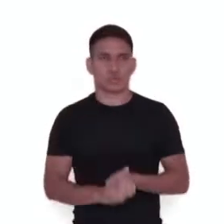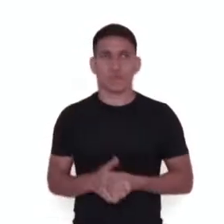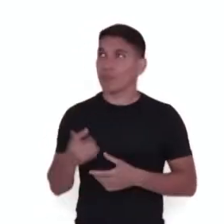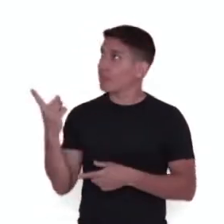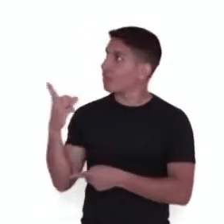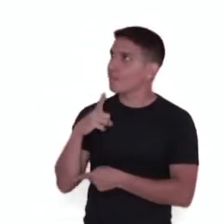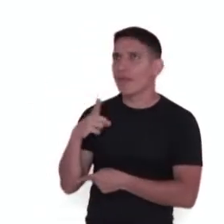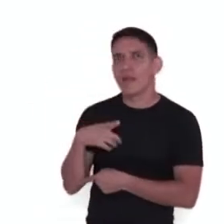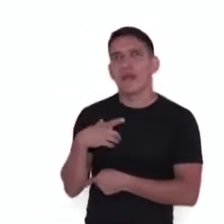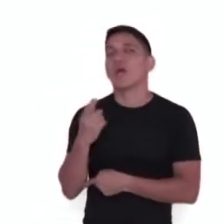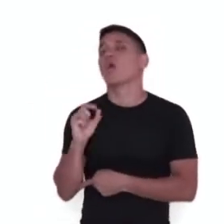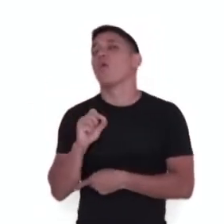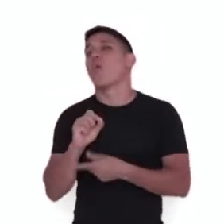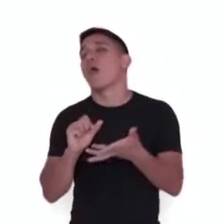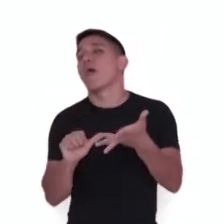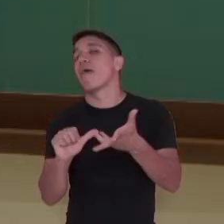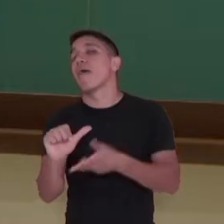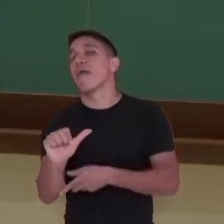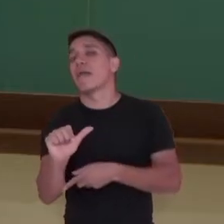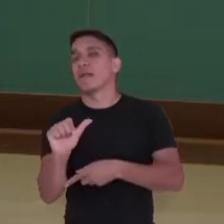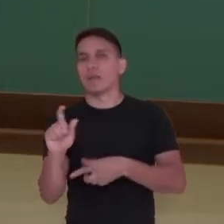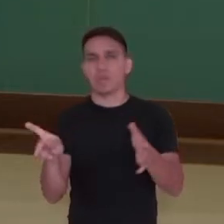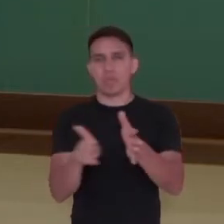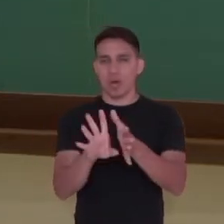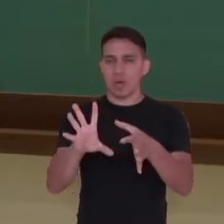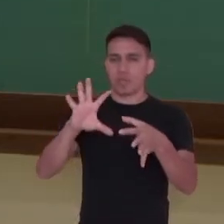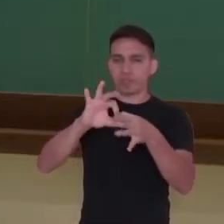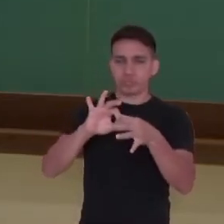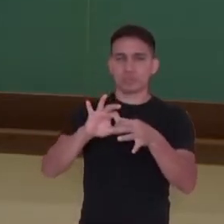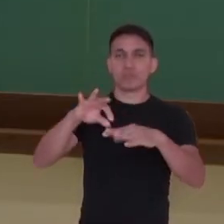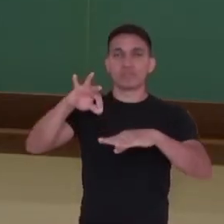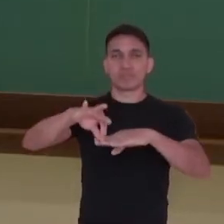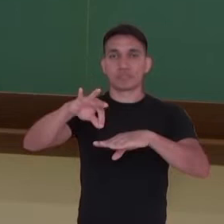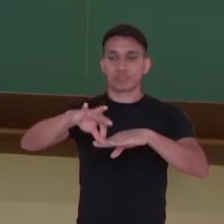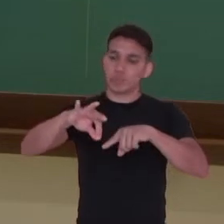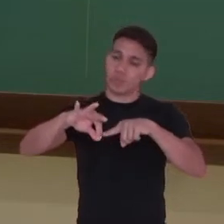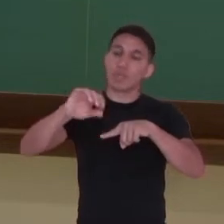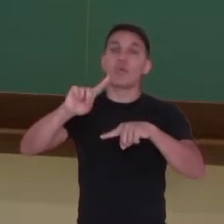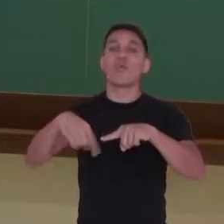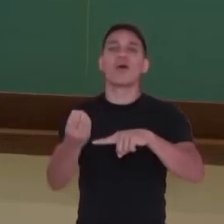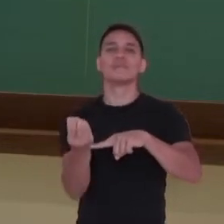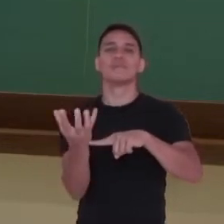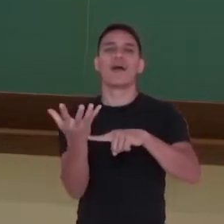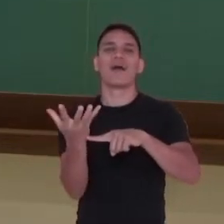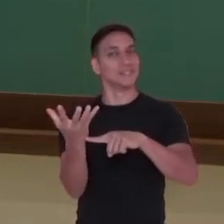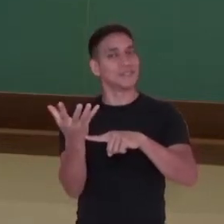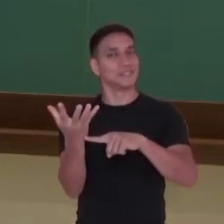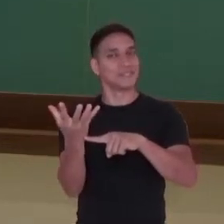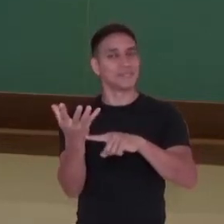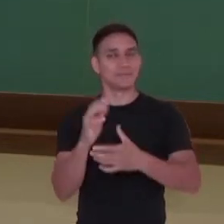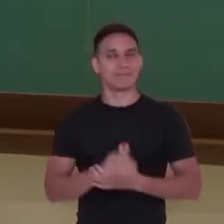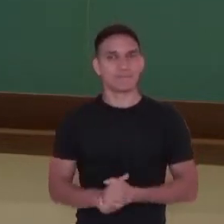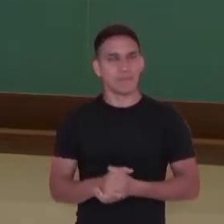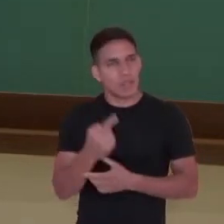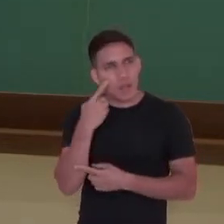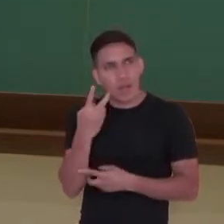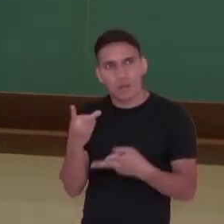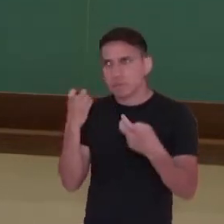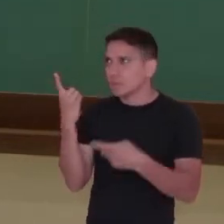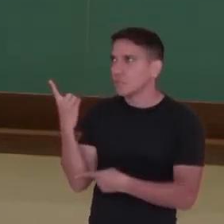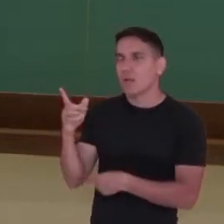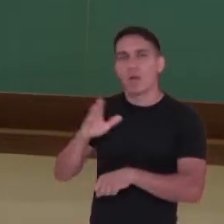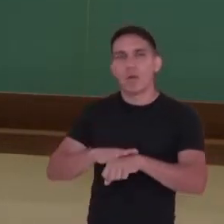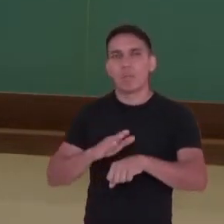temos aqui um elemento desse circuito, um dispositivo, a lâmpada. Nós vamos